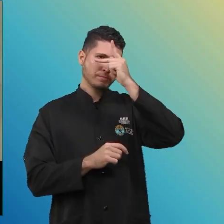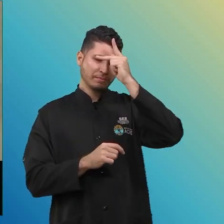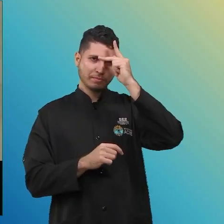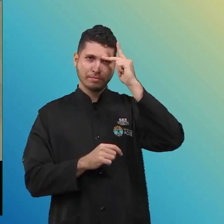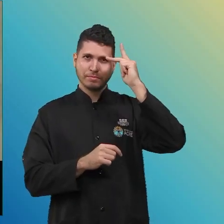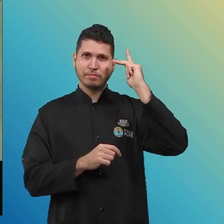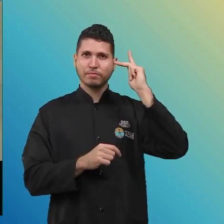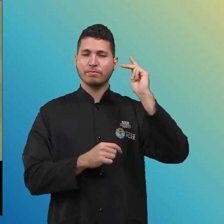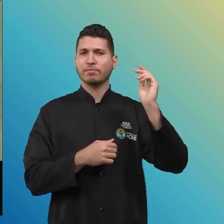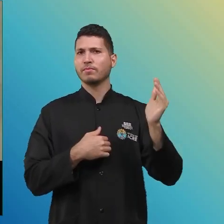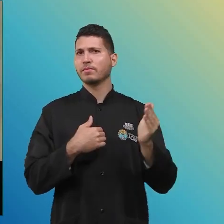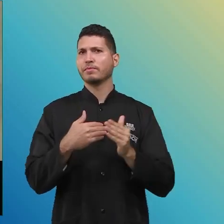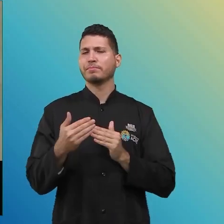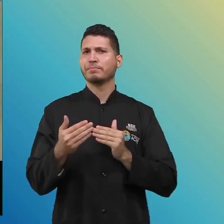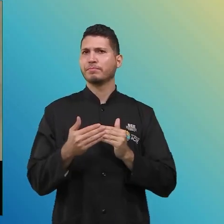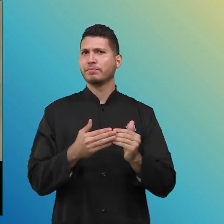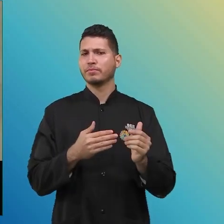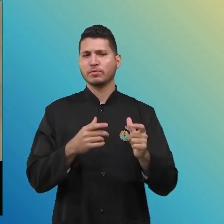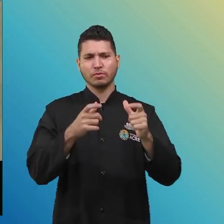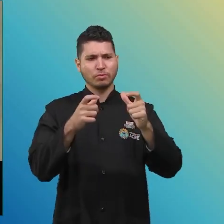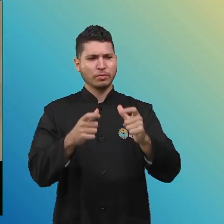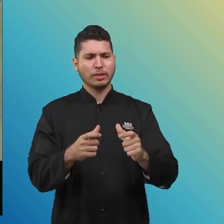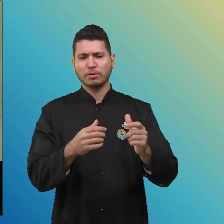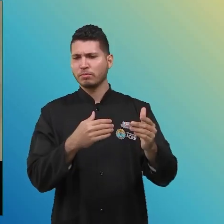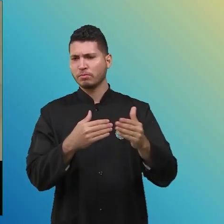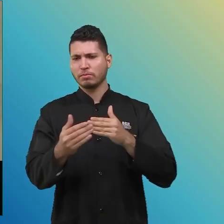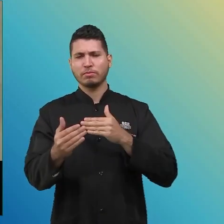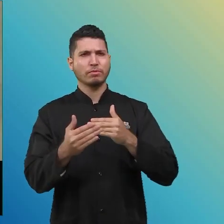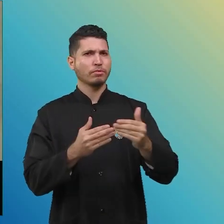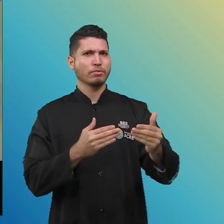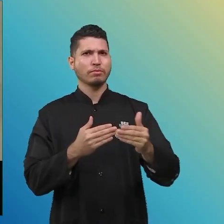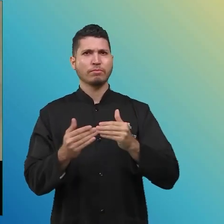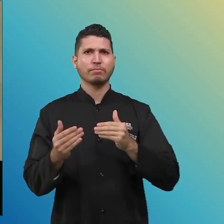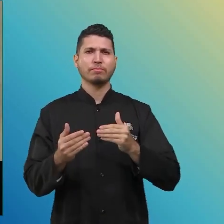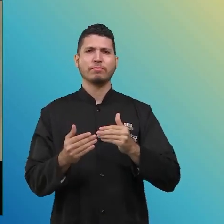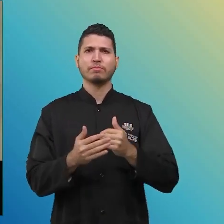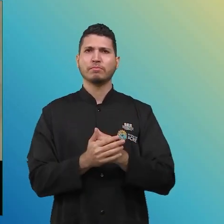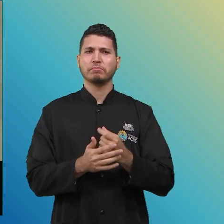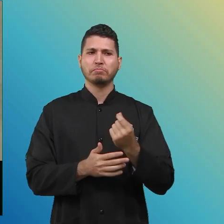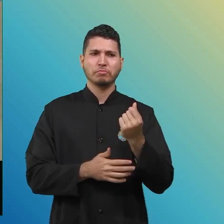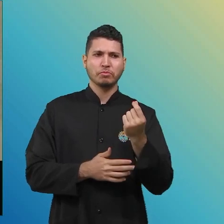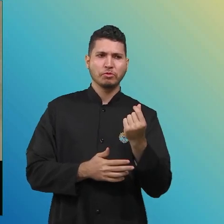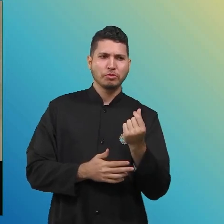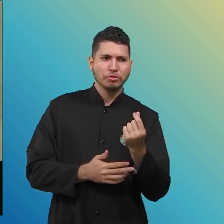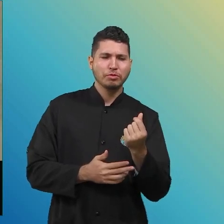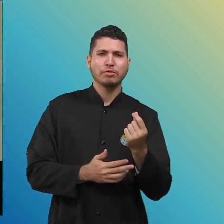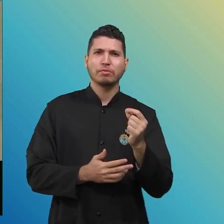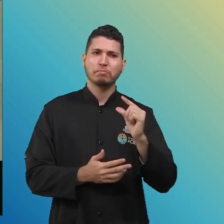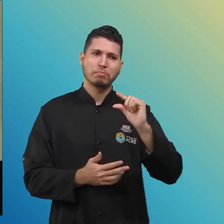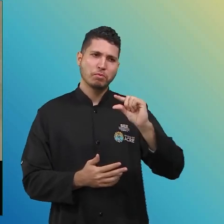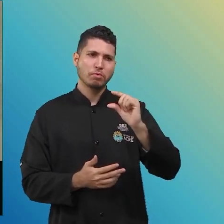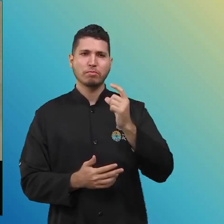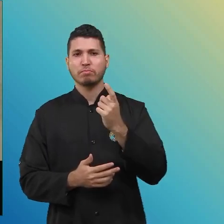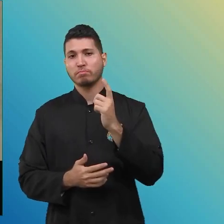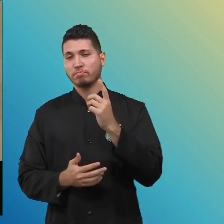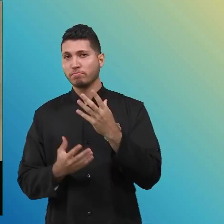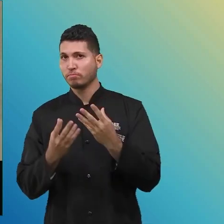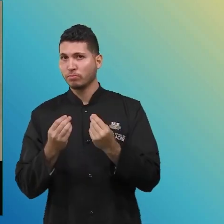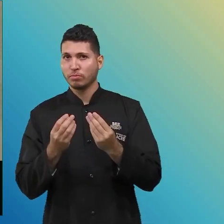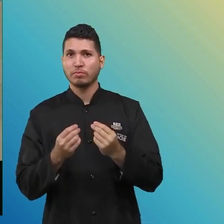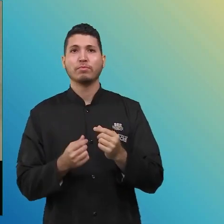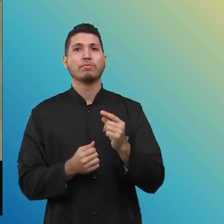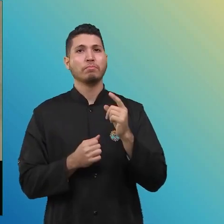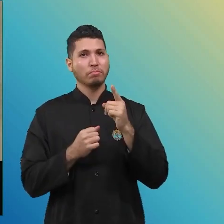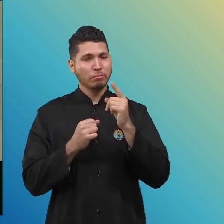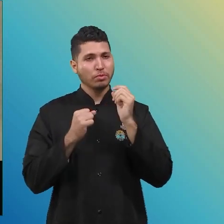de onde ela estiver, ou das suas condições financeiras, pode conhecer obras de